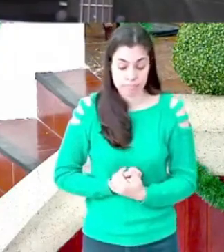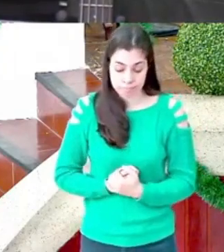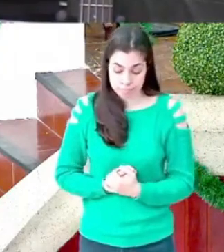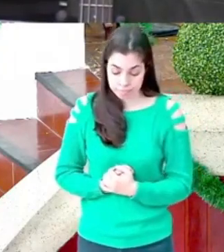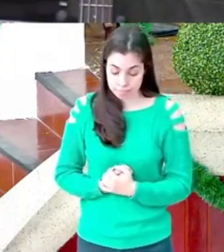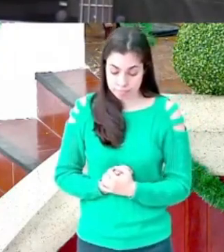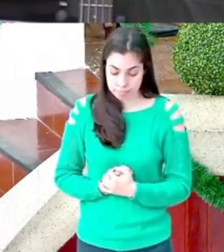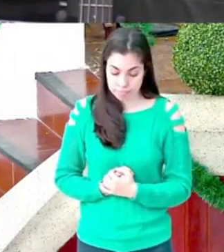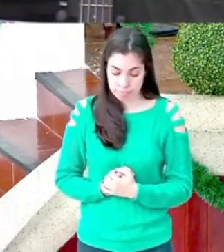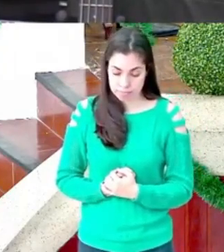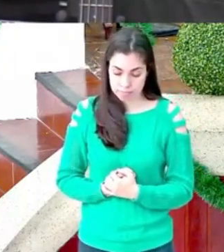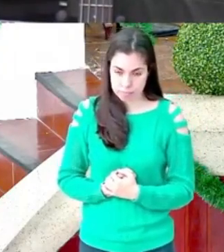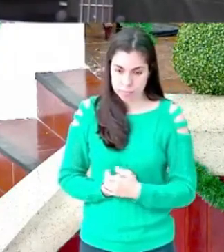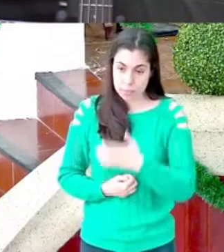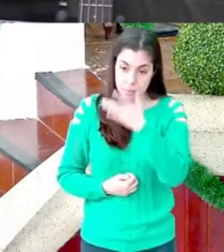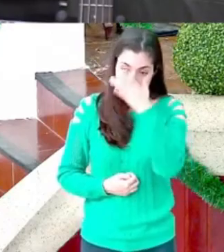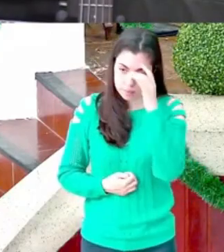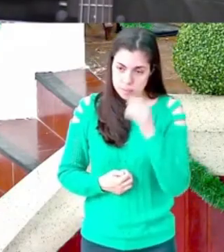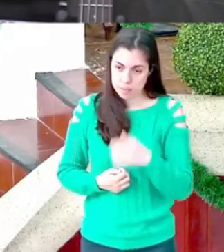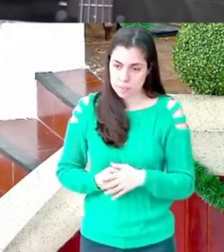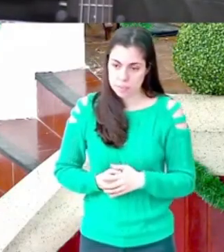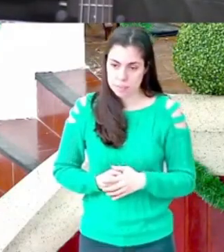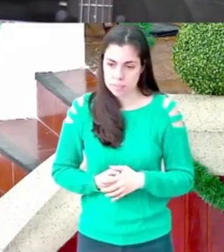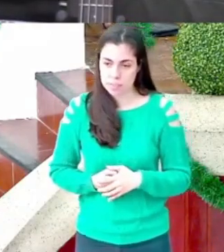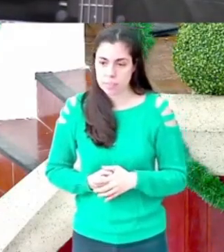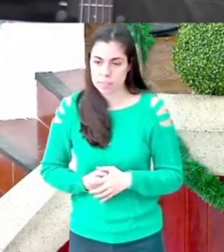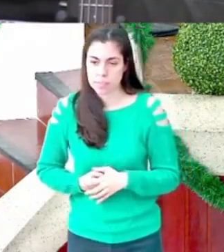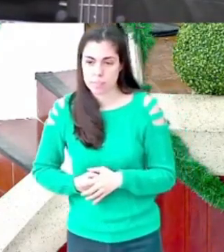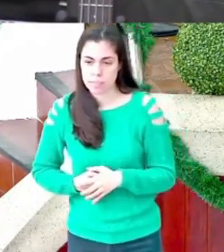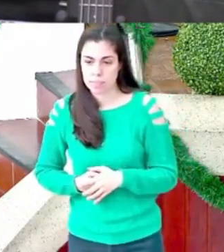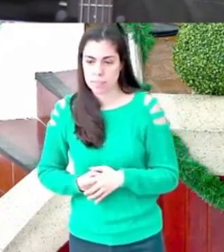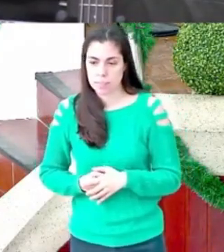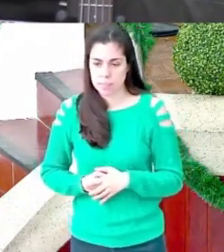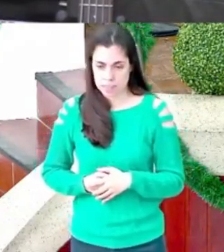Um casal que deseja se casar.